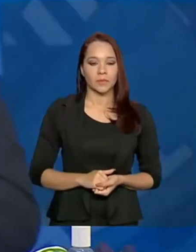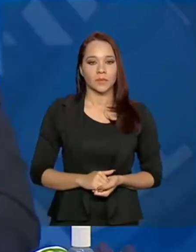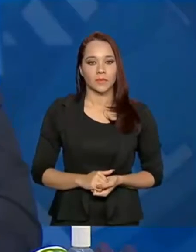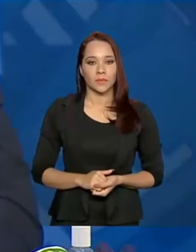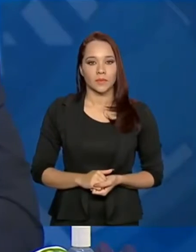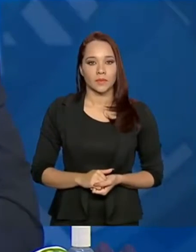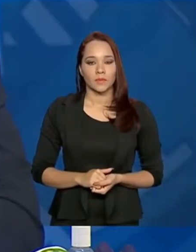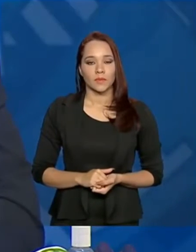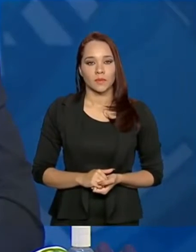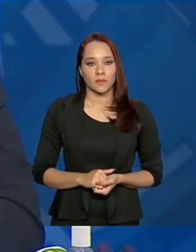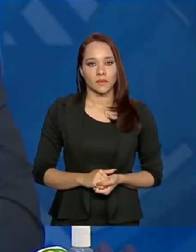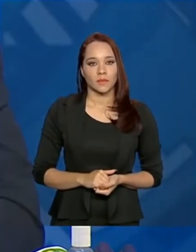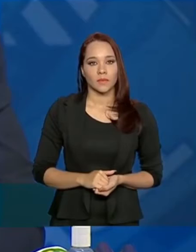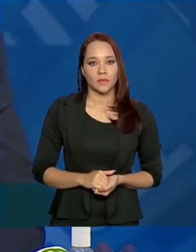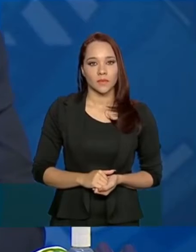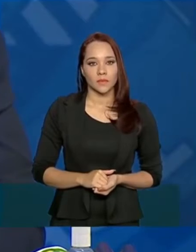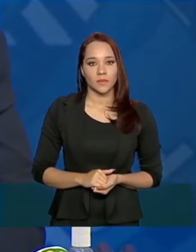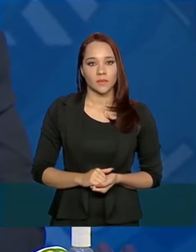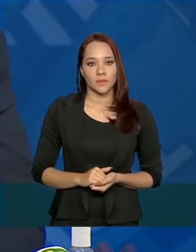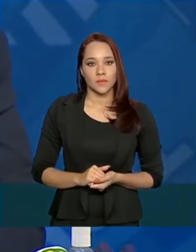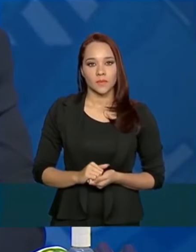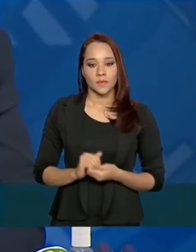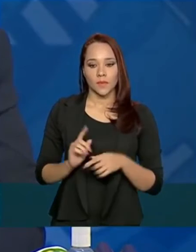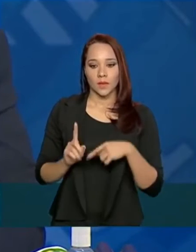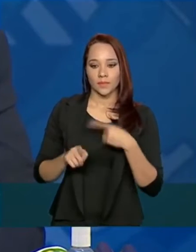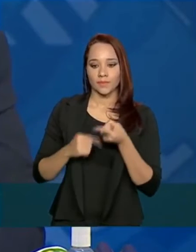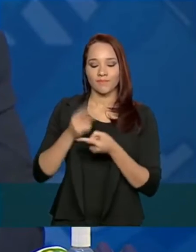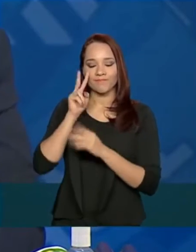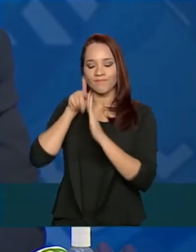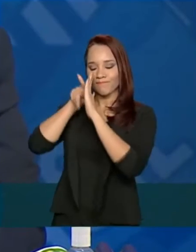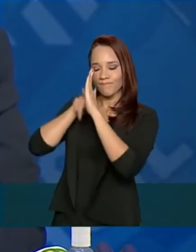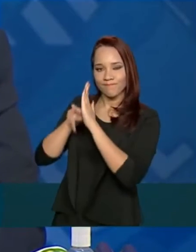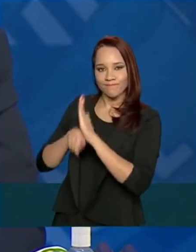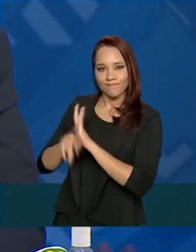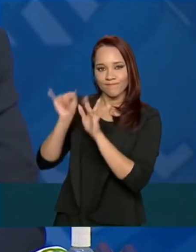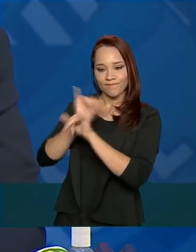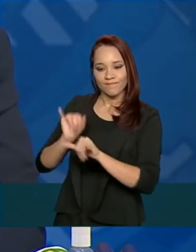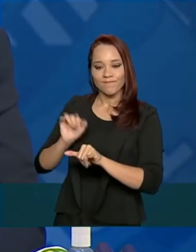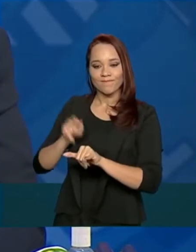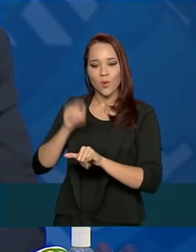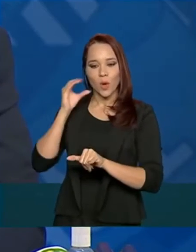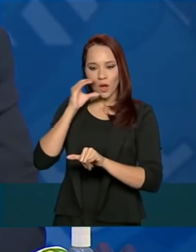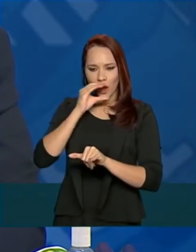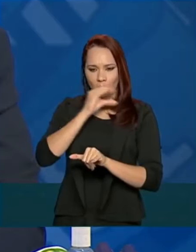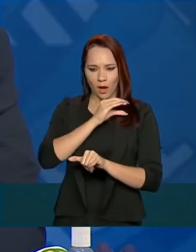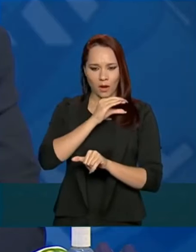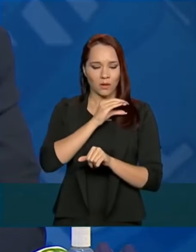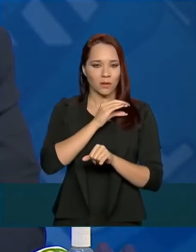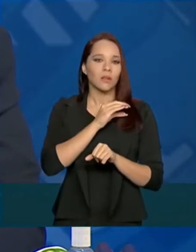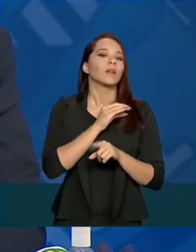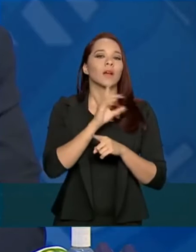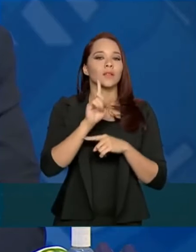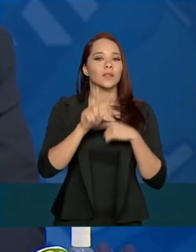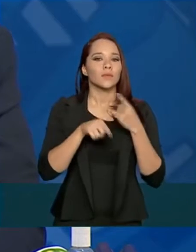Próximo. Quando a gente verifica os dados por calor, você veja que acerca da